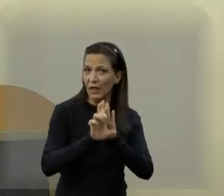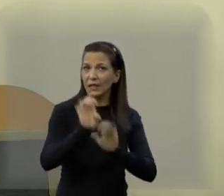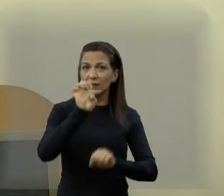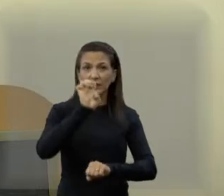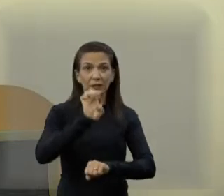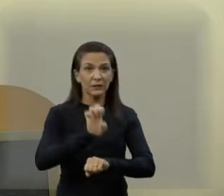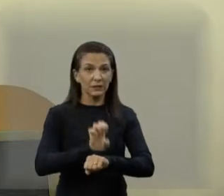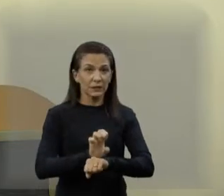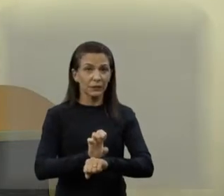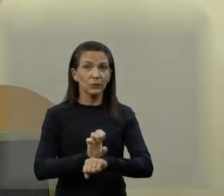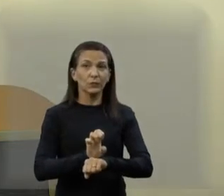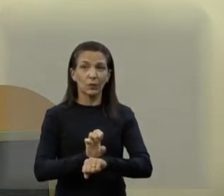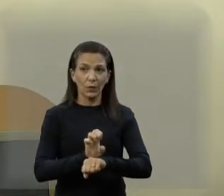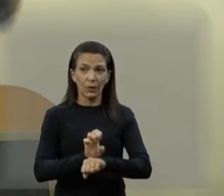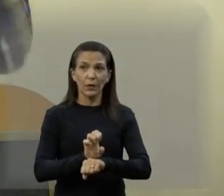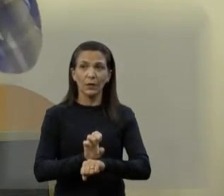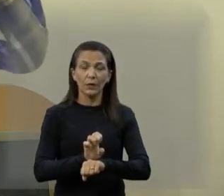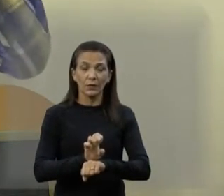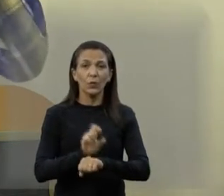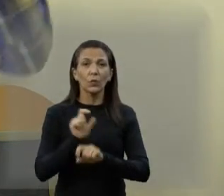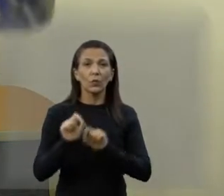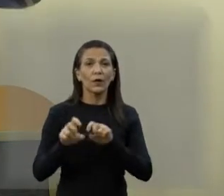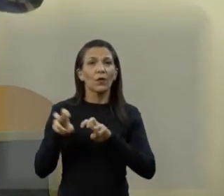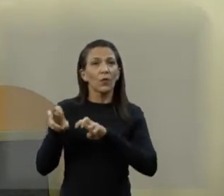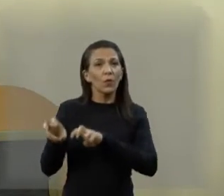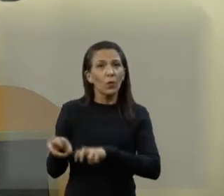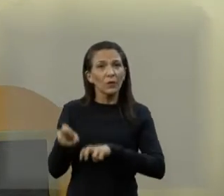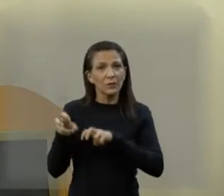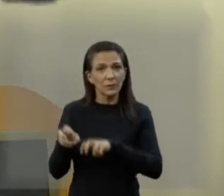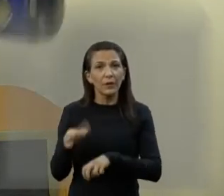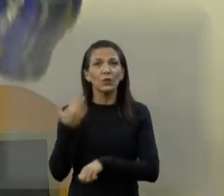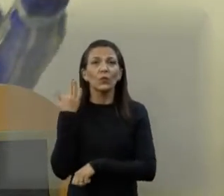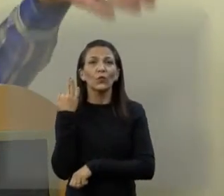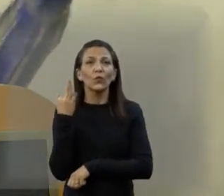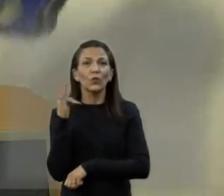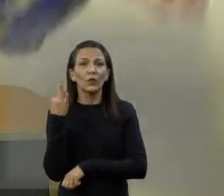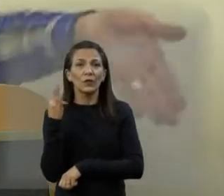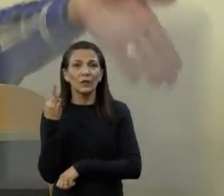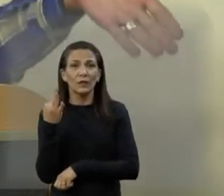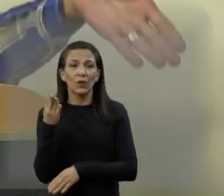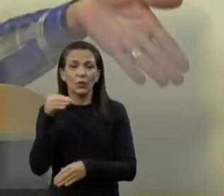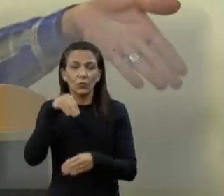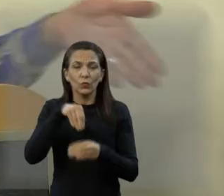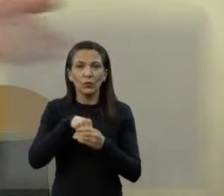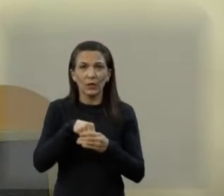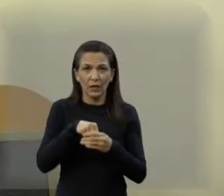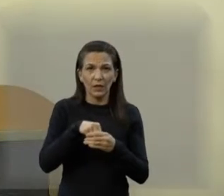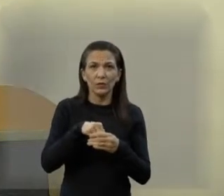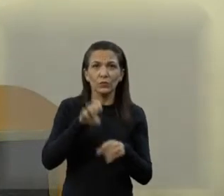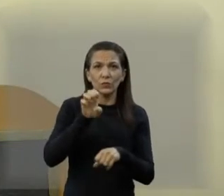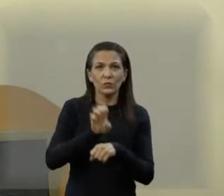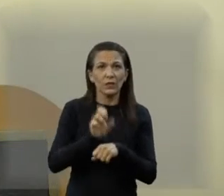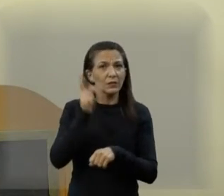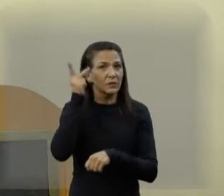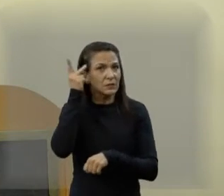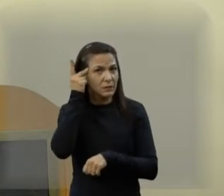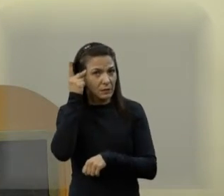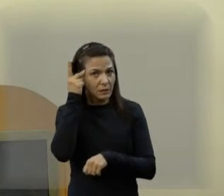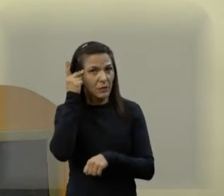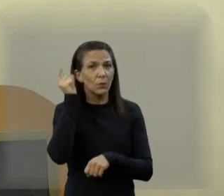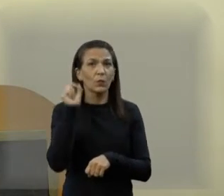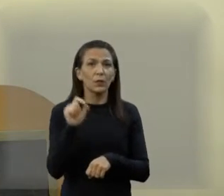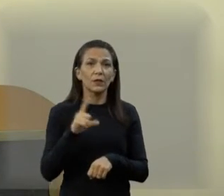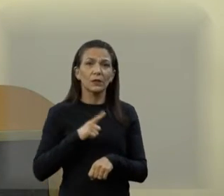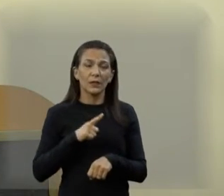estadual mesmo aquele o assentamento Federal ele está dentro do Estado de São Paulo então